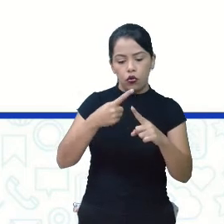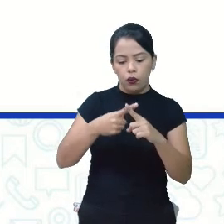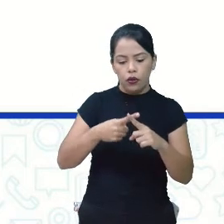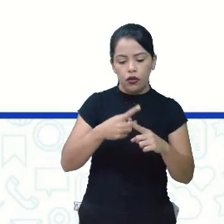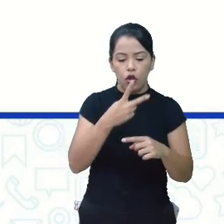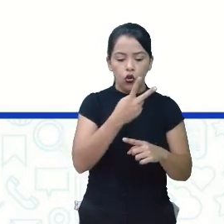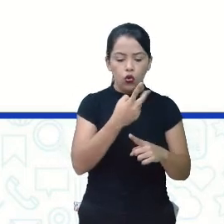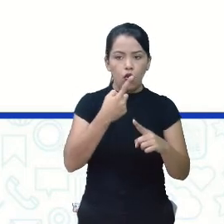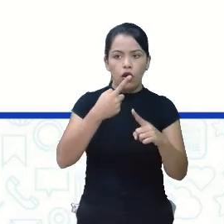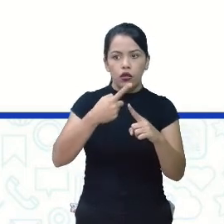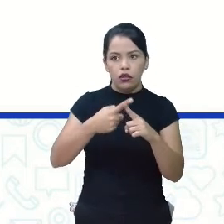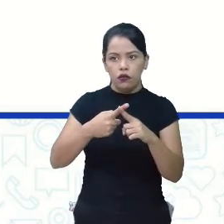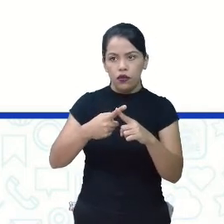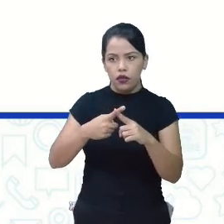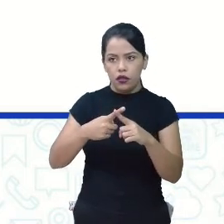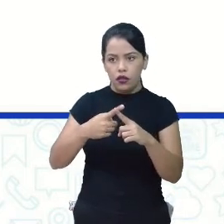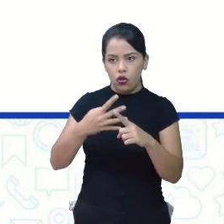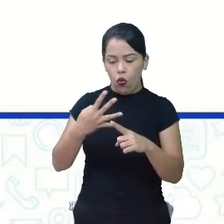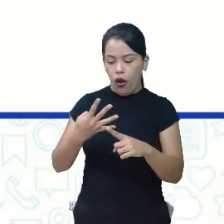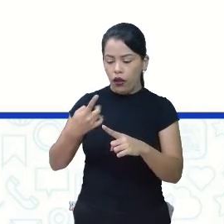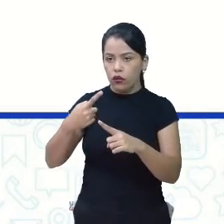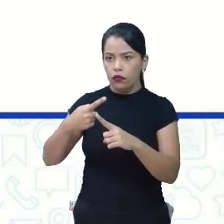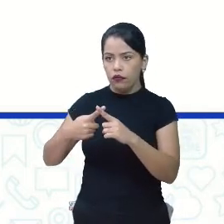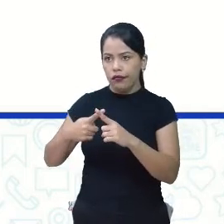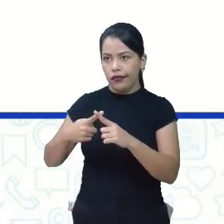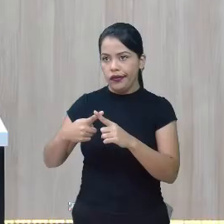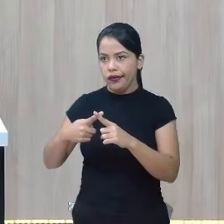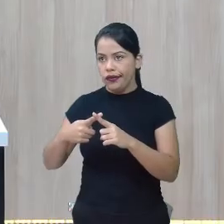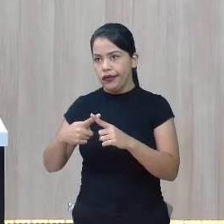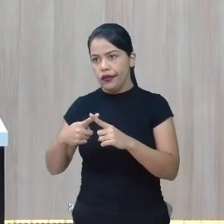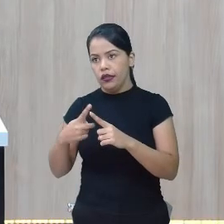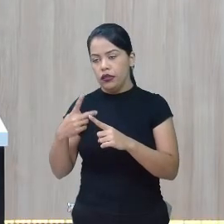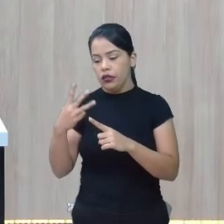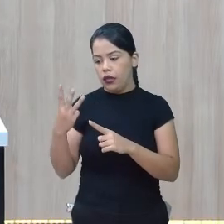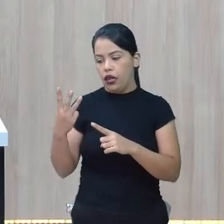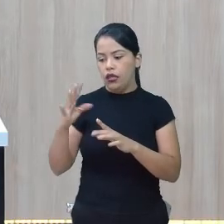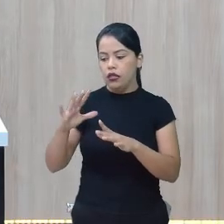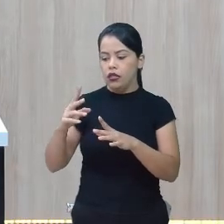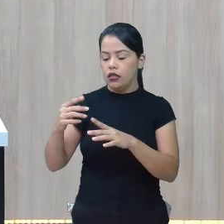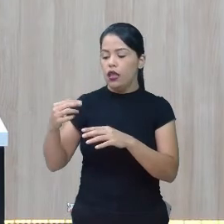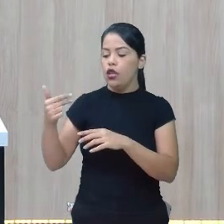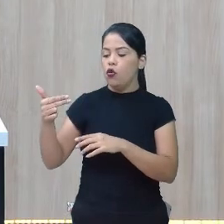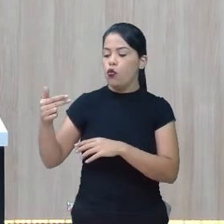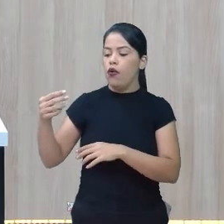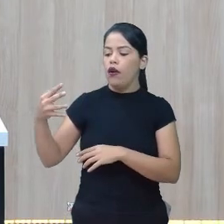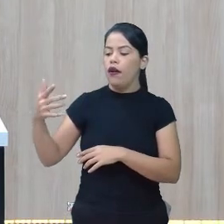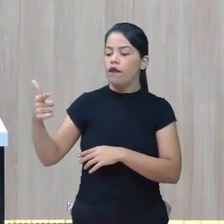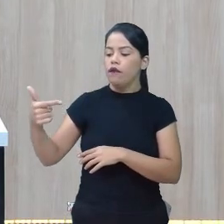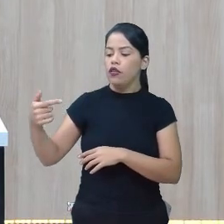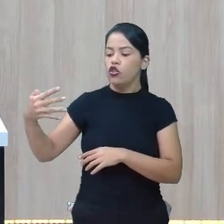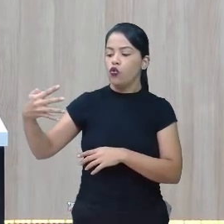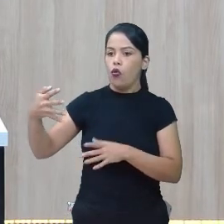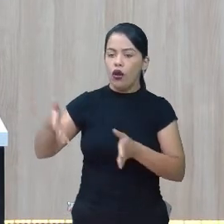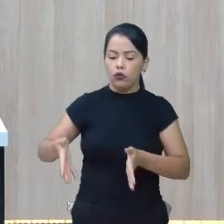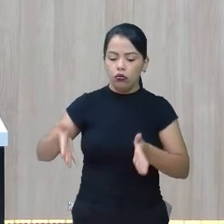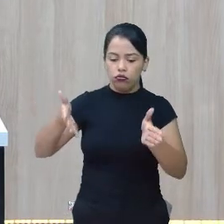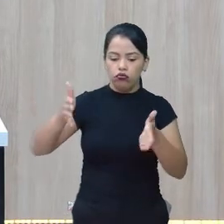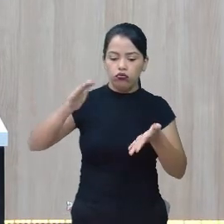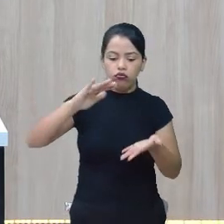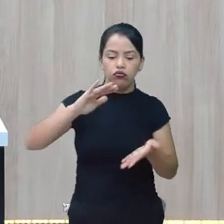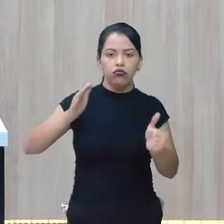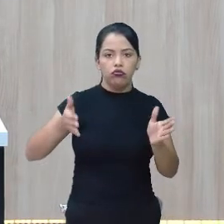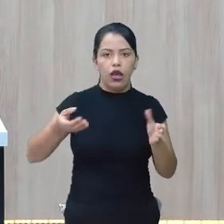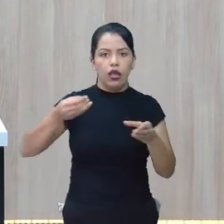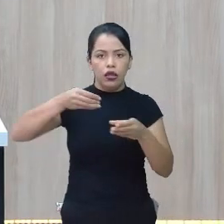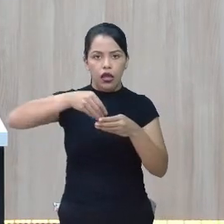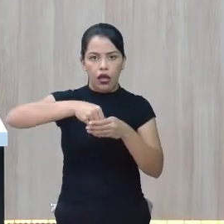de 24 caixas, né, empilhadas aqui no total, tá certo? Então, a gente